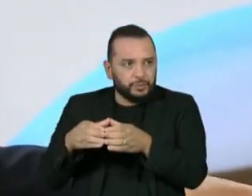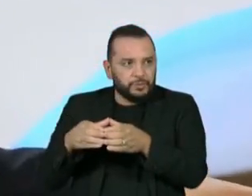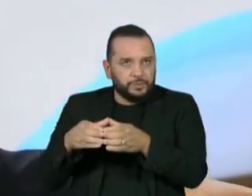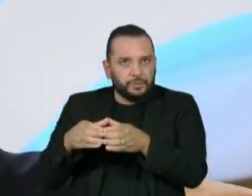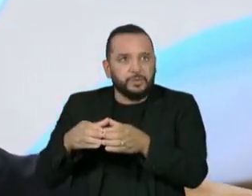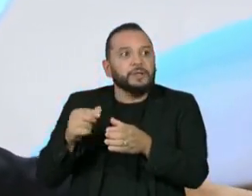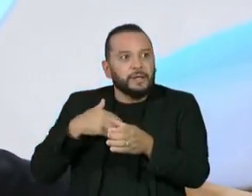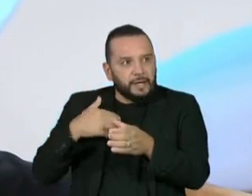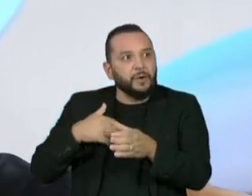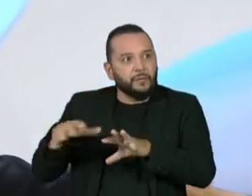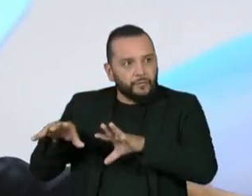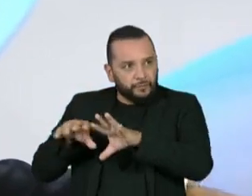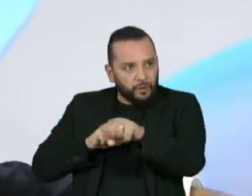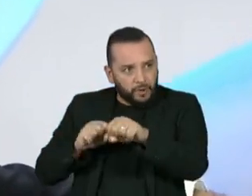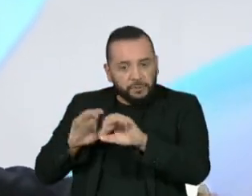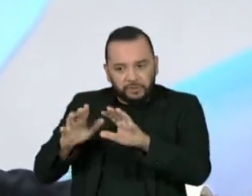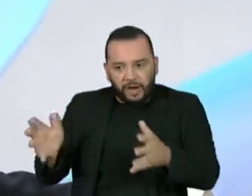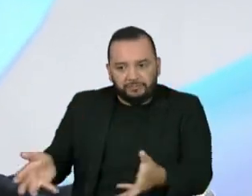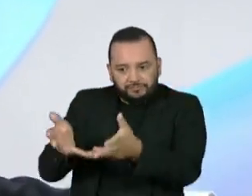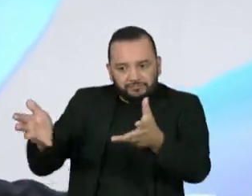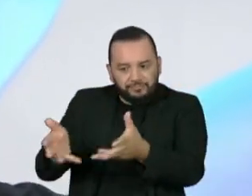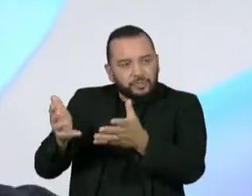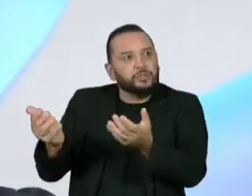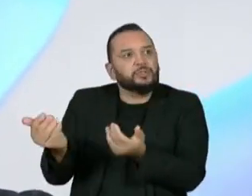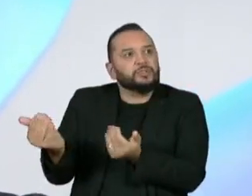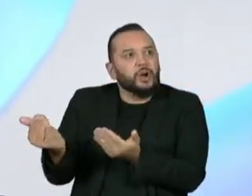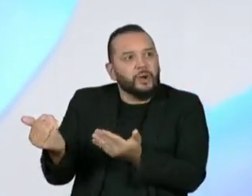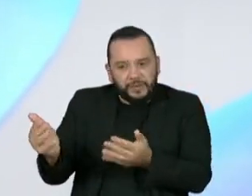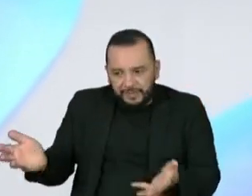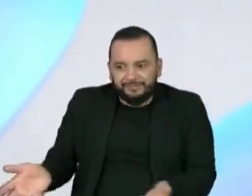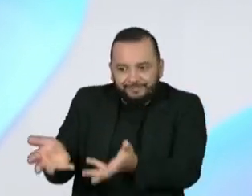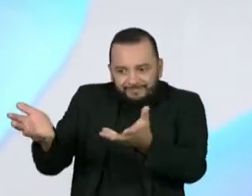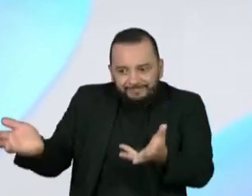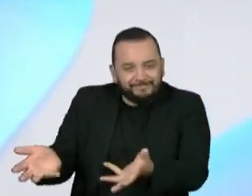Formo jovens. Vendo um jogador por 10 milhões